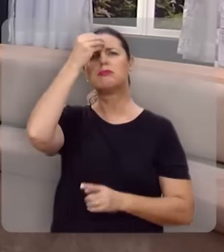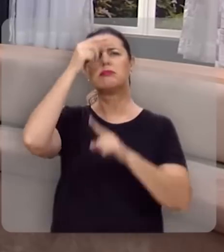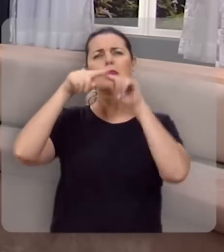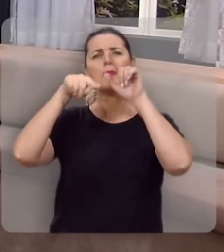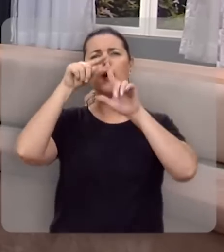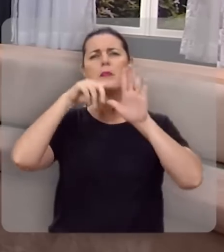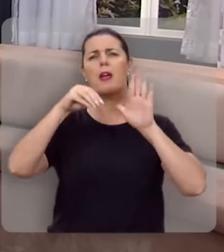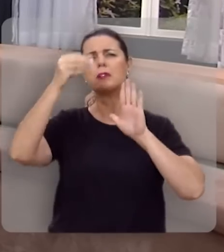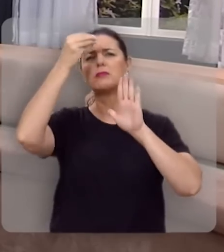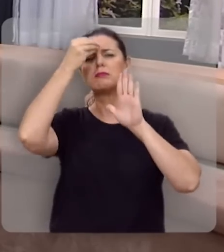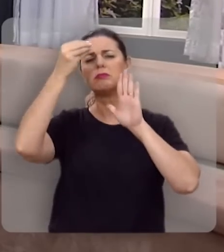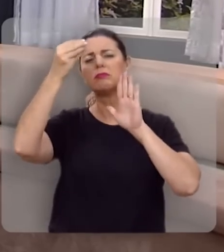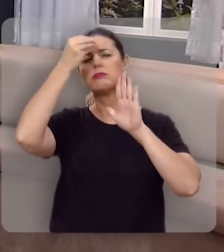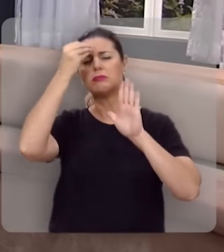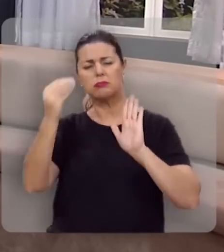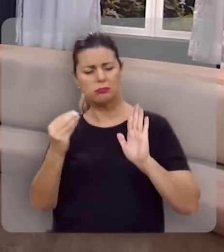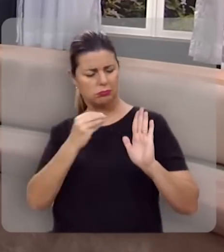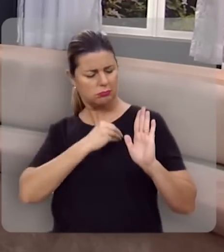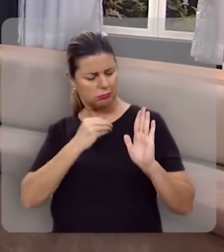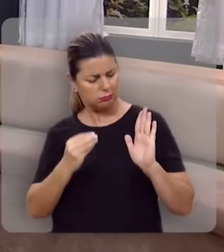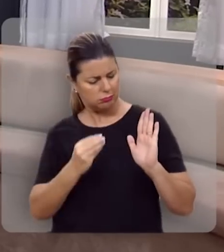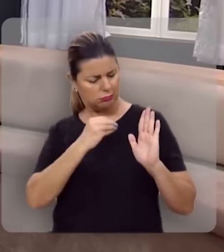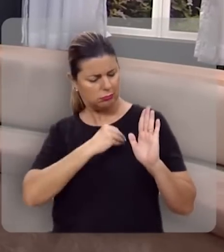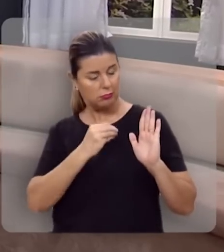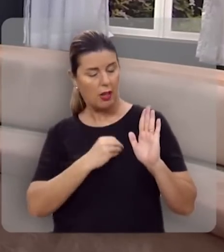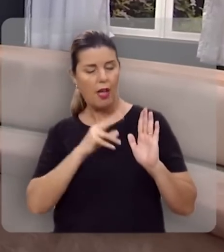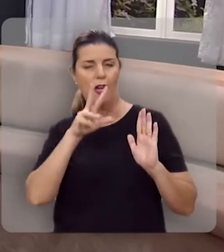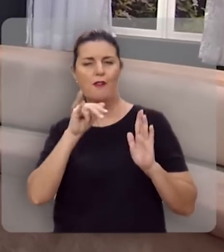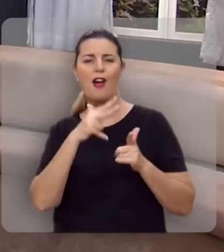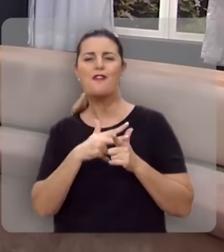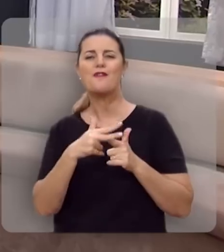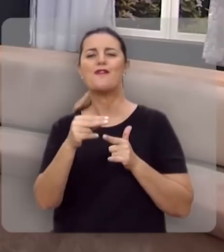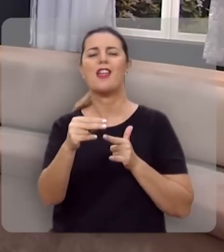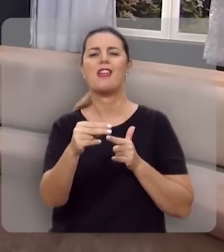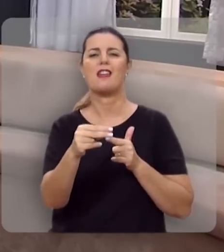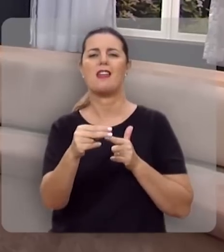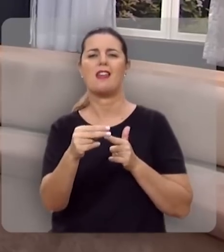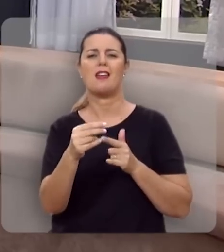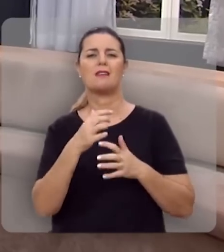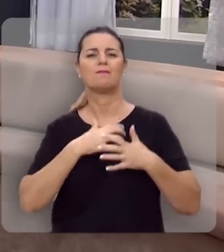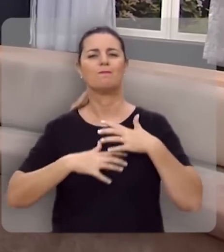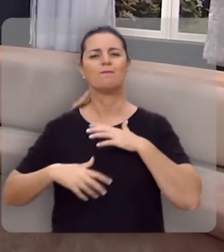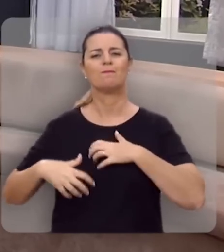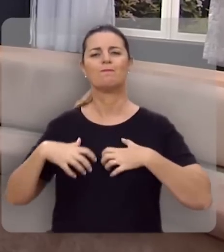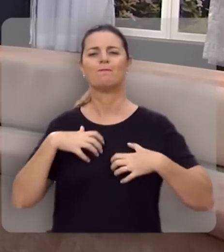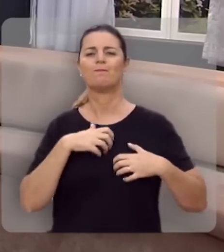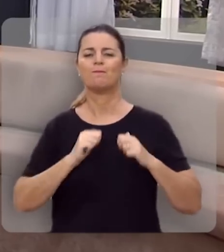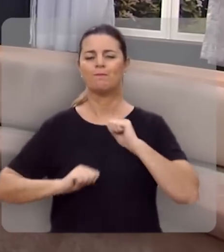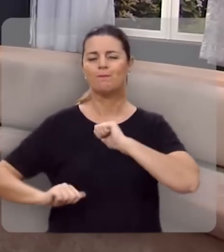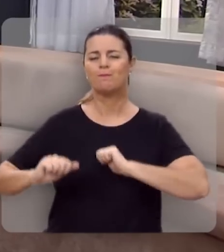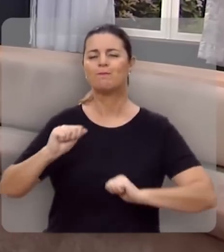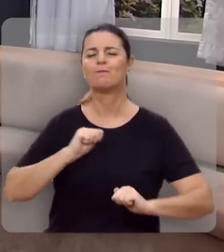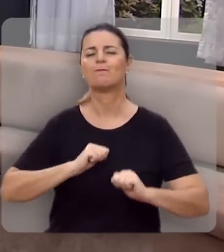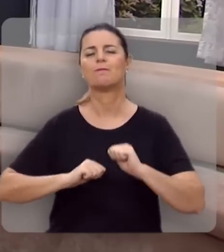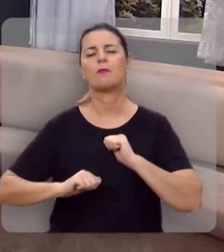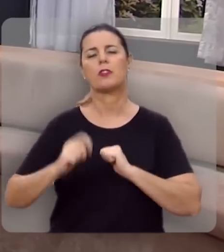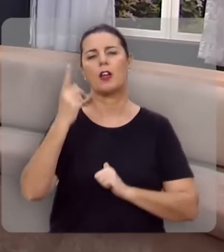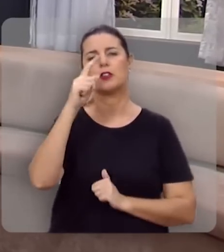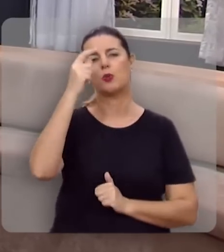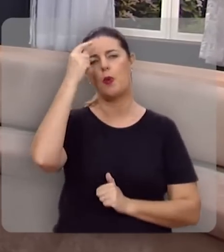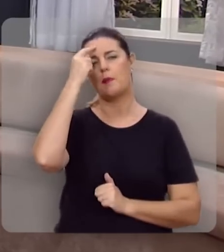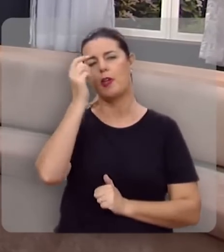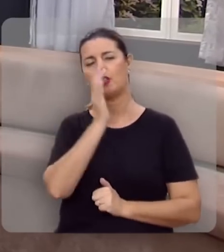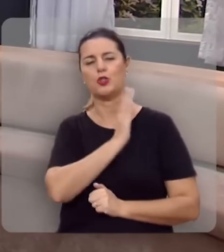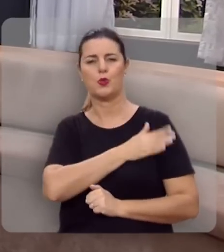as promessas de Deus na sua mente, no seu coração, você vai vencendo a ansiedade que quer tomar de assalto a